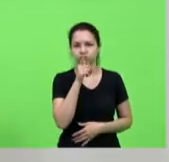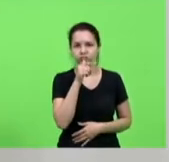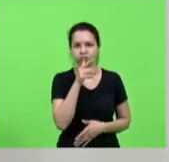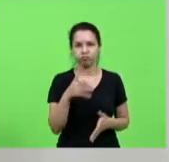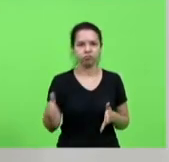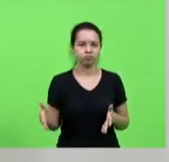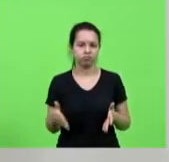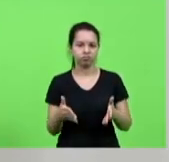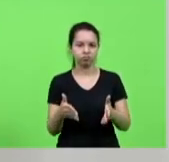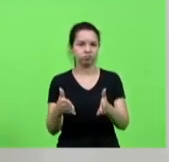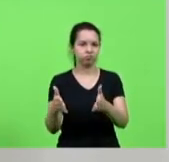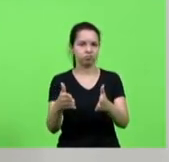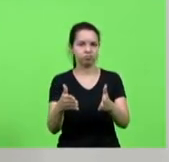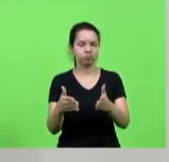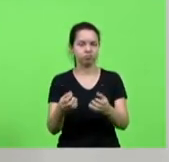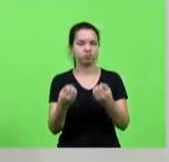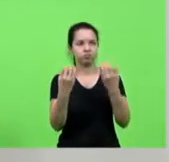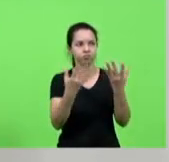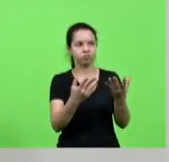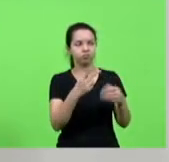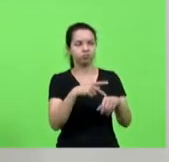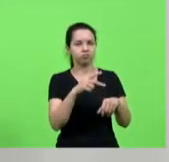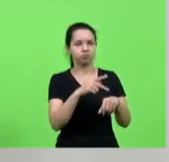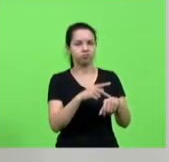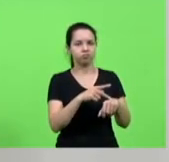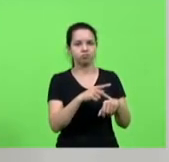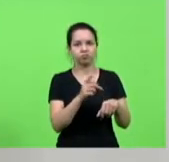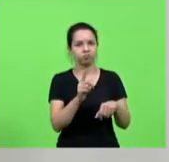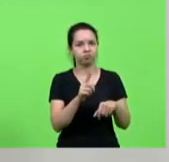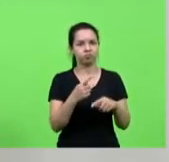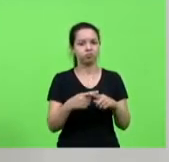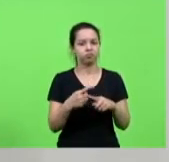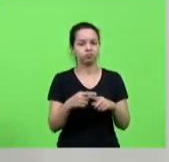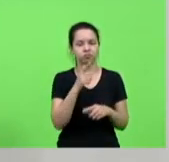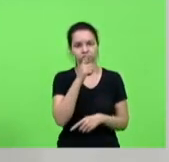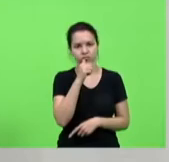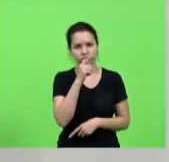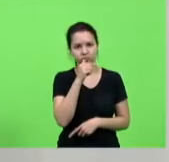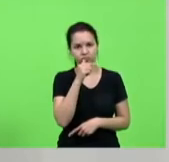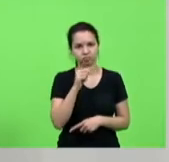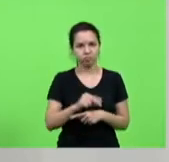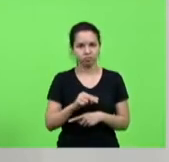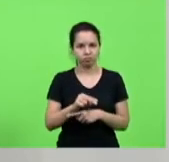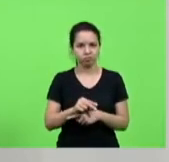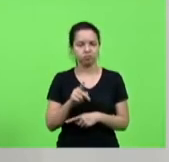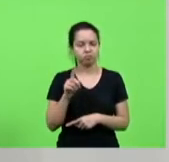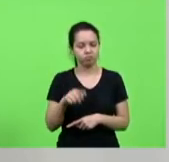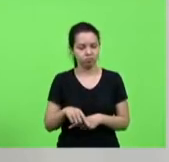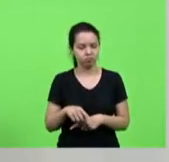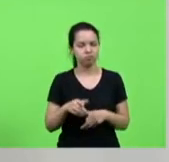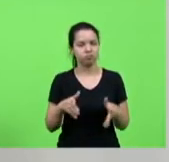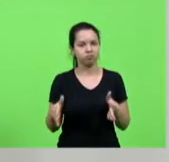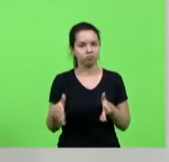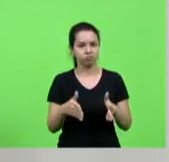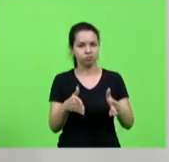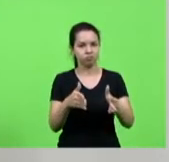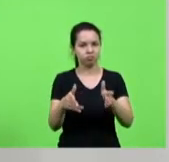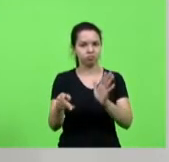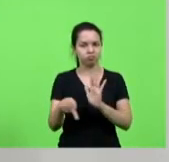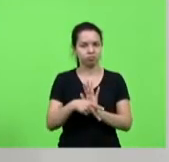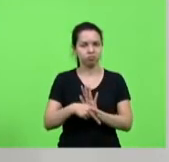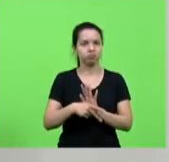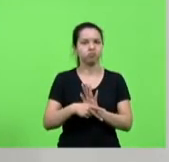para o capital estrangeiro, porque o domínio da água é o destino que o país vai dar a ela, seja para a geração